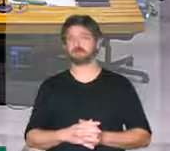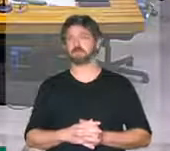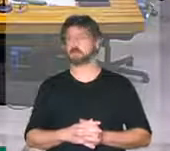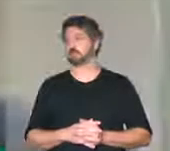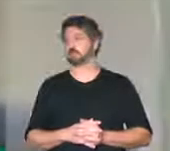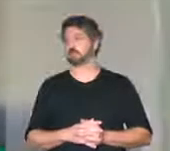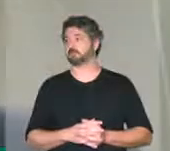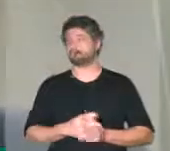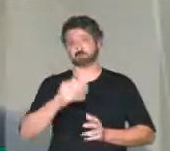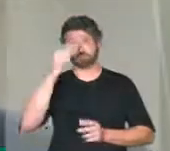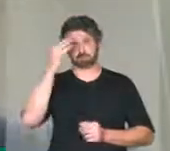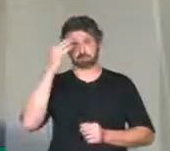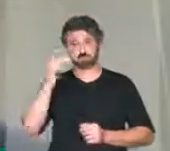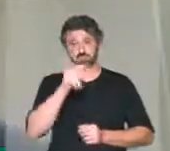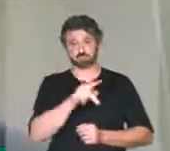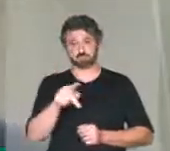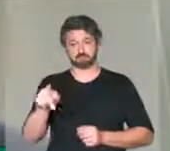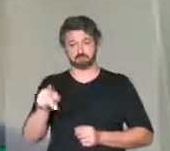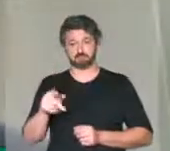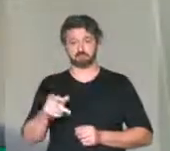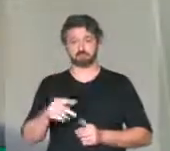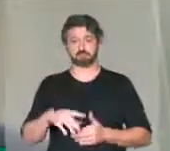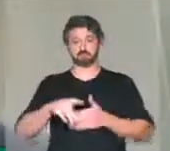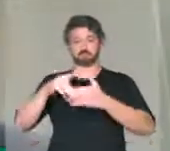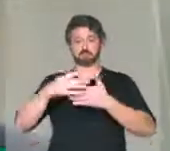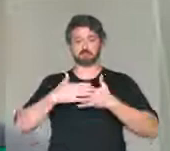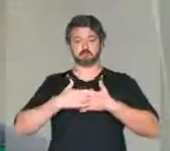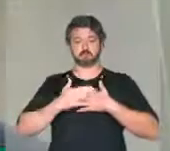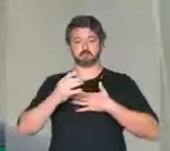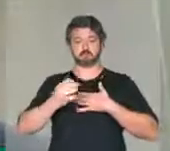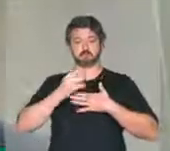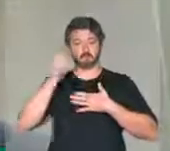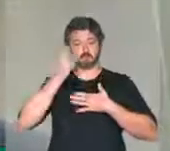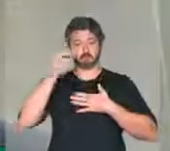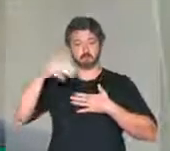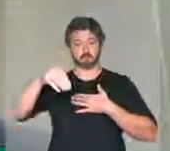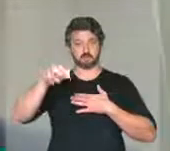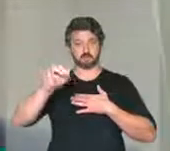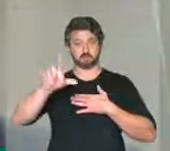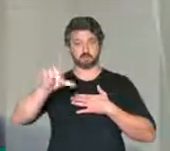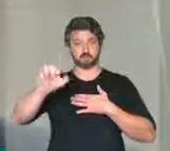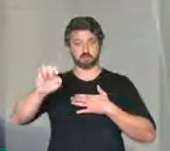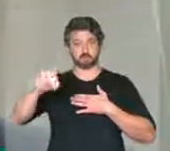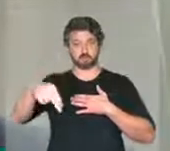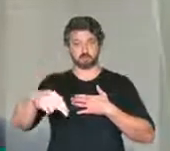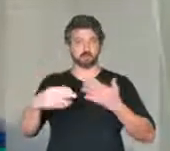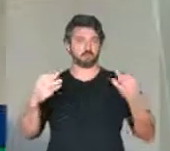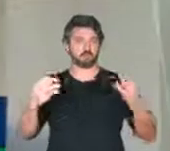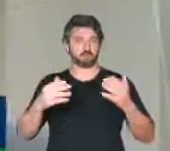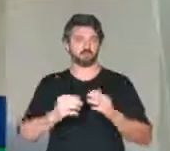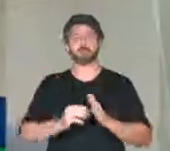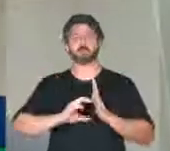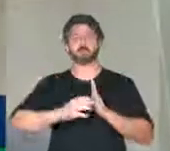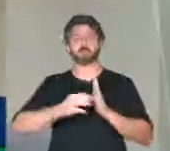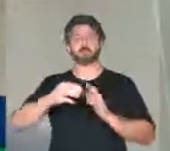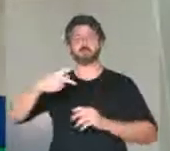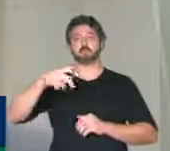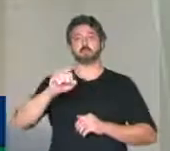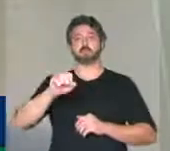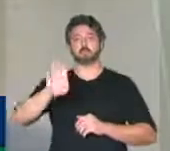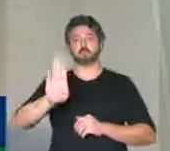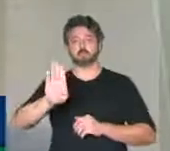Obrigado, presidente. Obrigado, meu líder, deputado Molon. Enfim, o PSB, mais uma